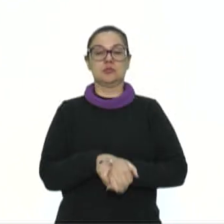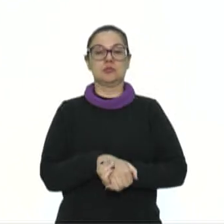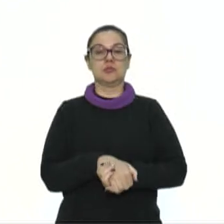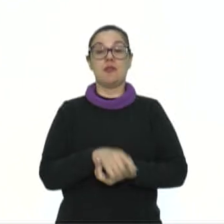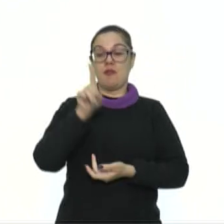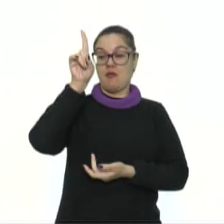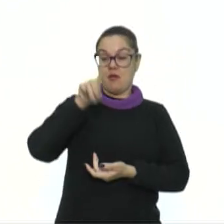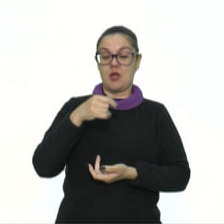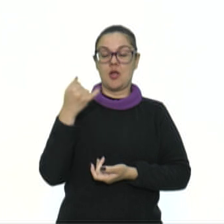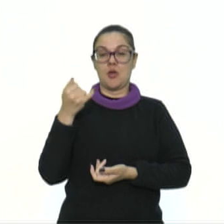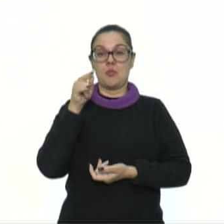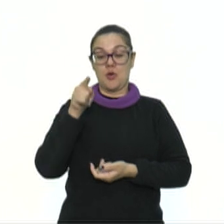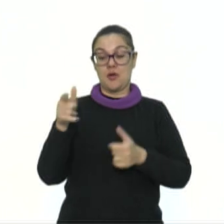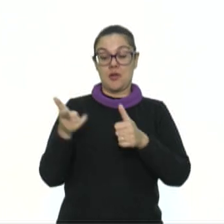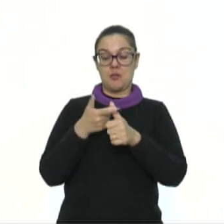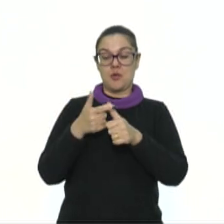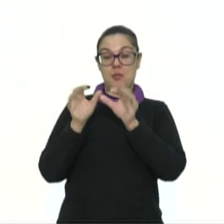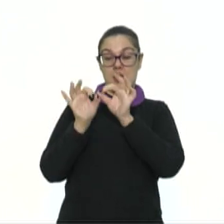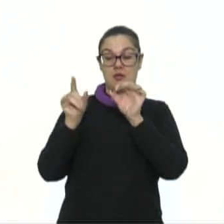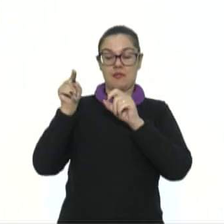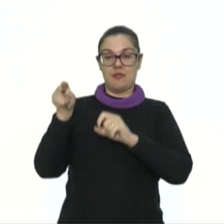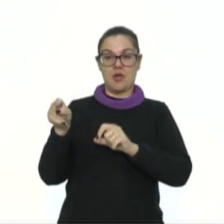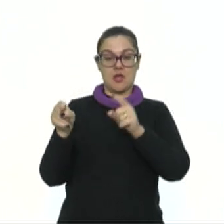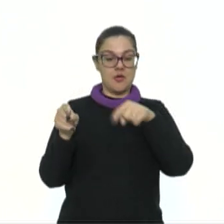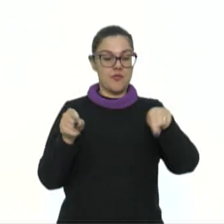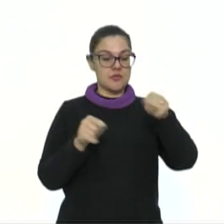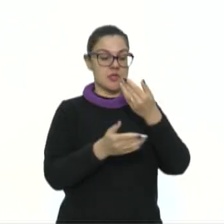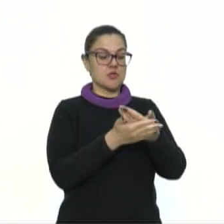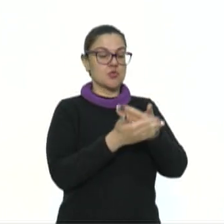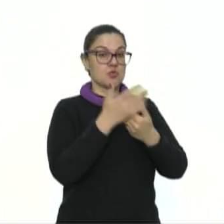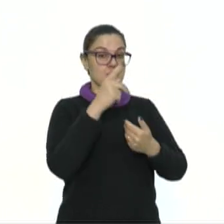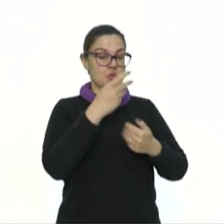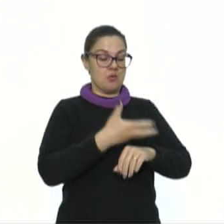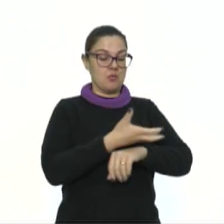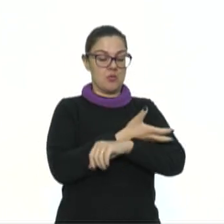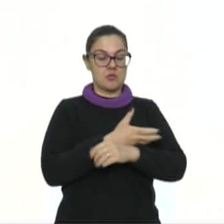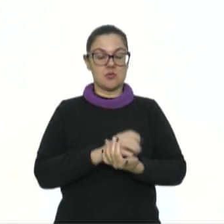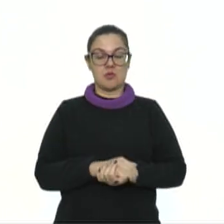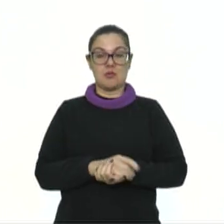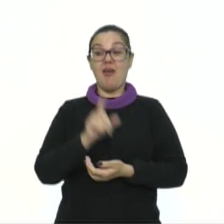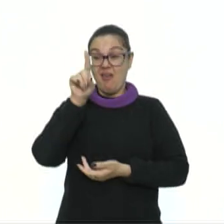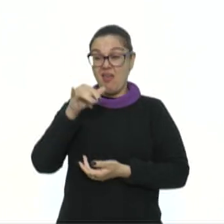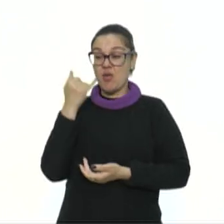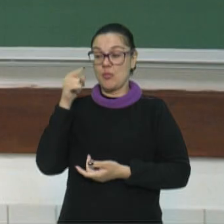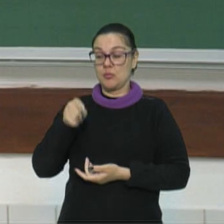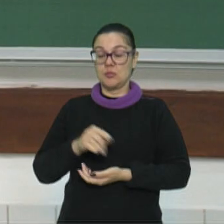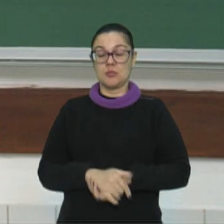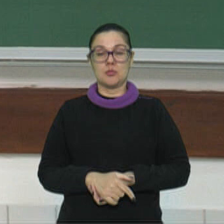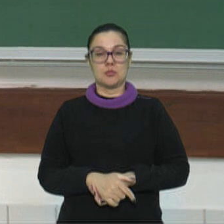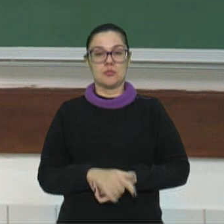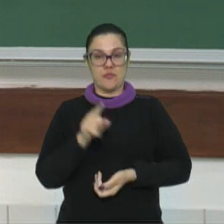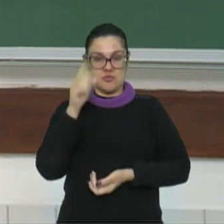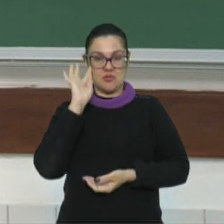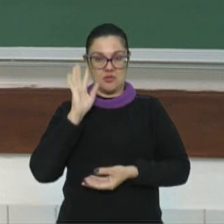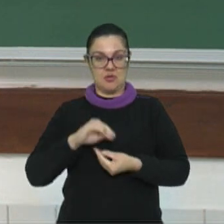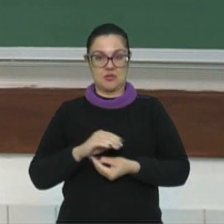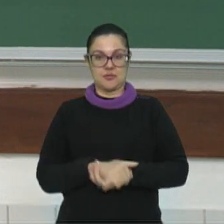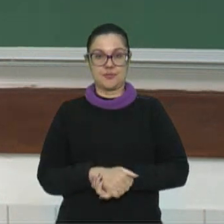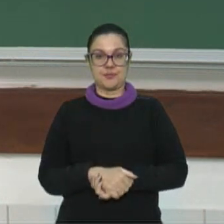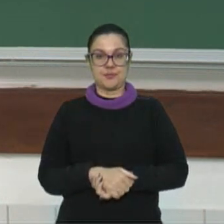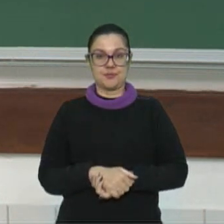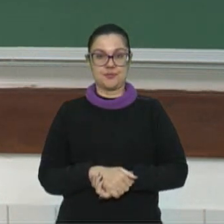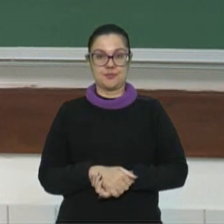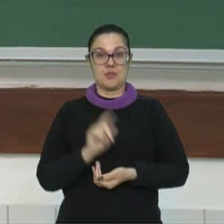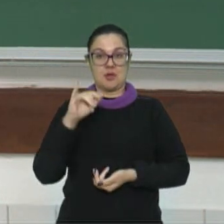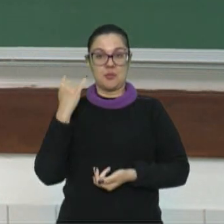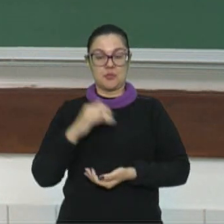Então, é importante, primeira oração. Que você estude suas emoções, segunda oração. Se eu disser só é importante, você entende?